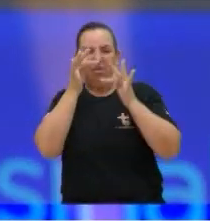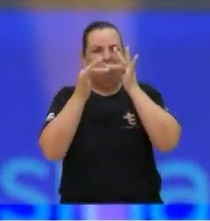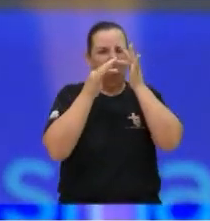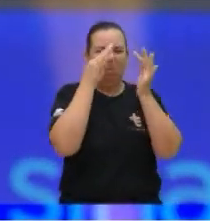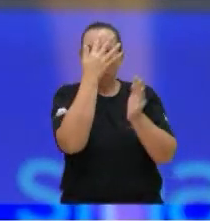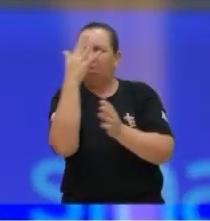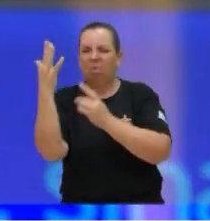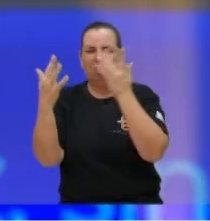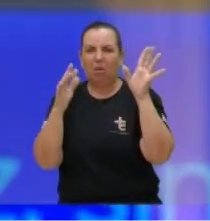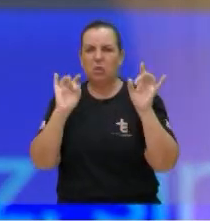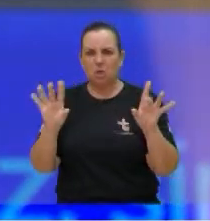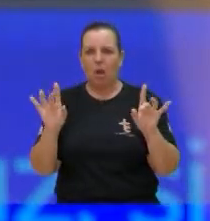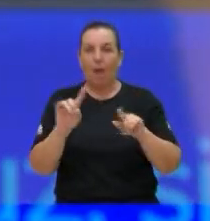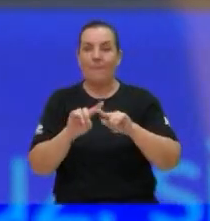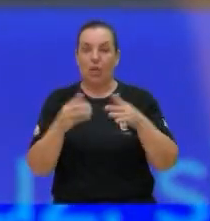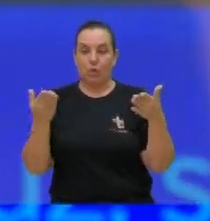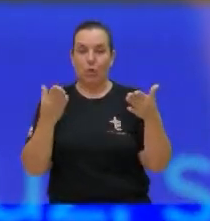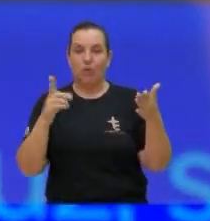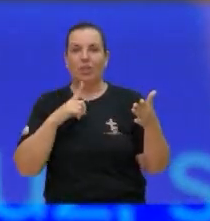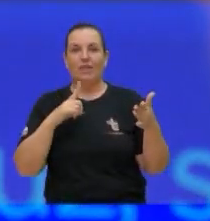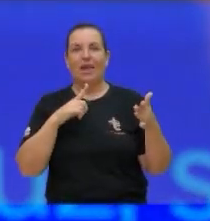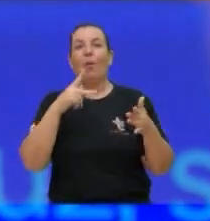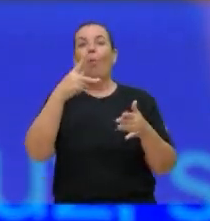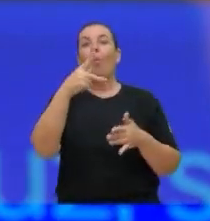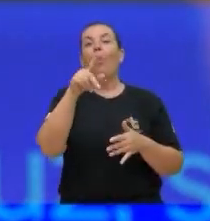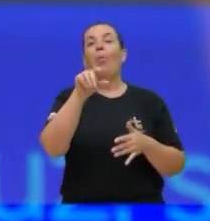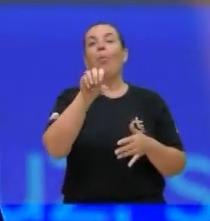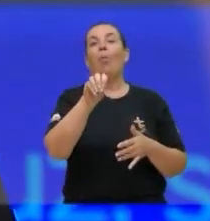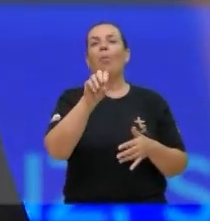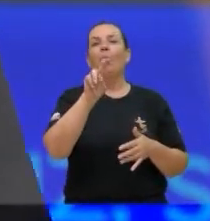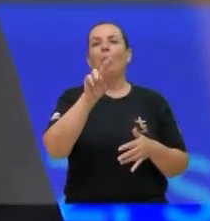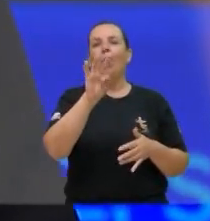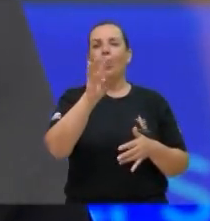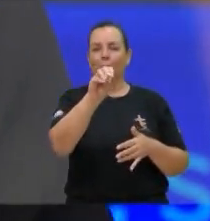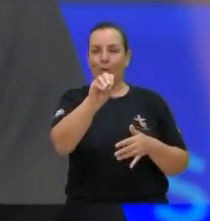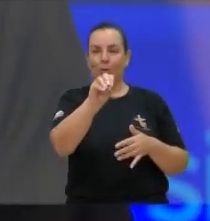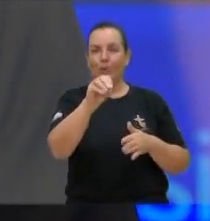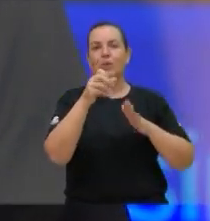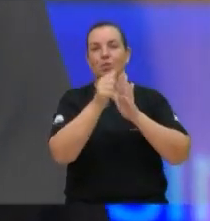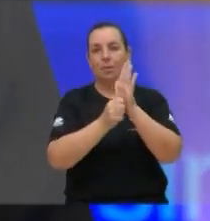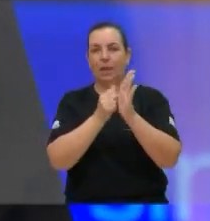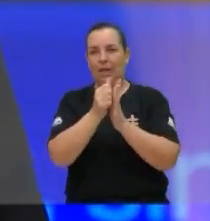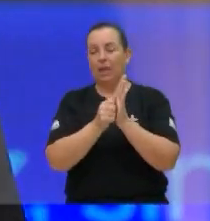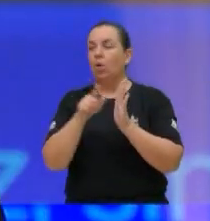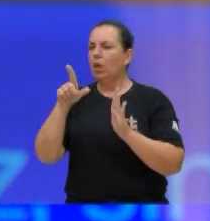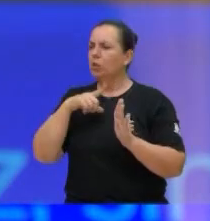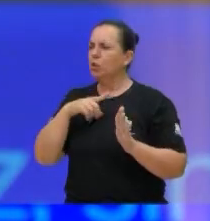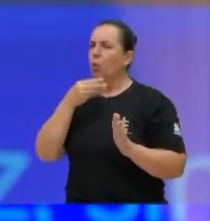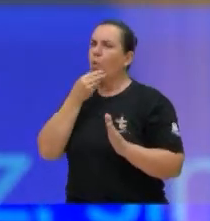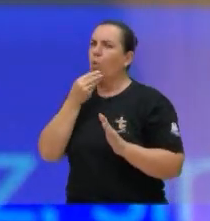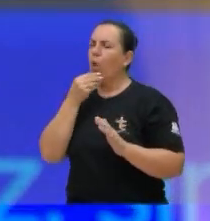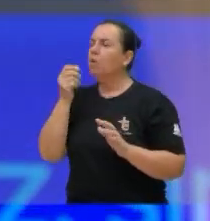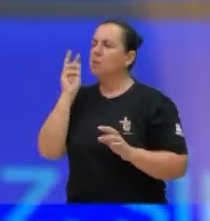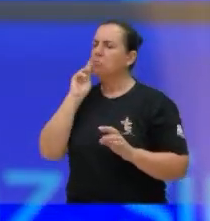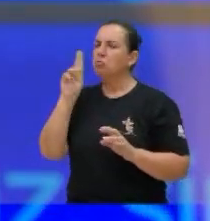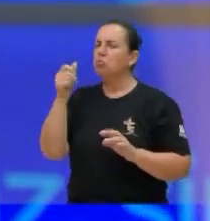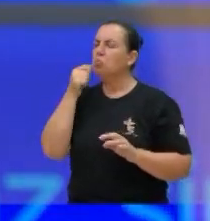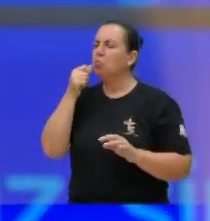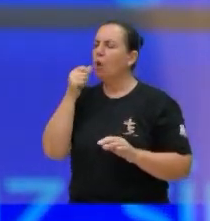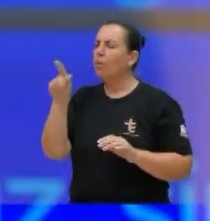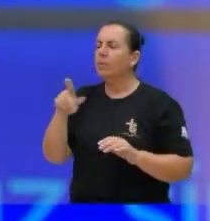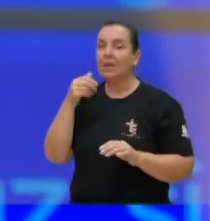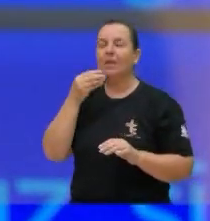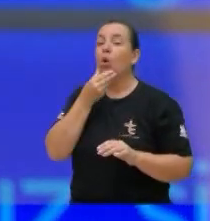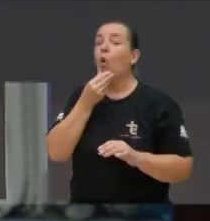porto de Paranaguá. E ali tinha um senhor, uma família, E ele era um dos principais